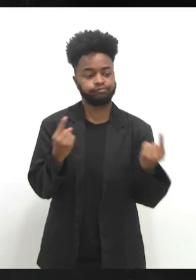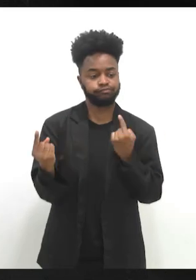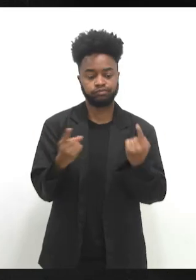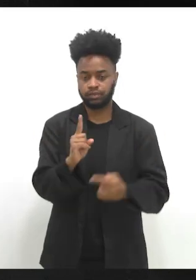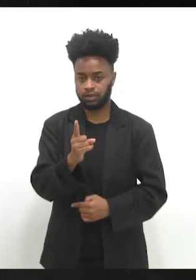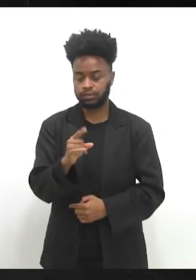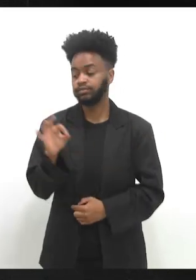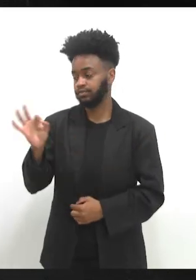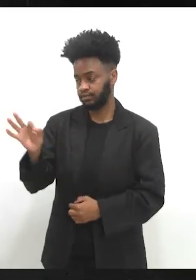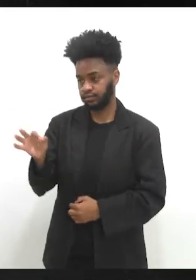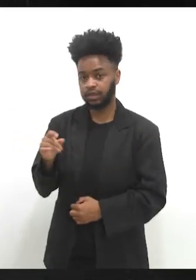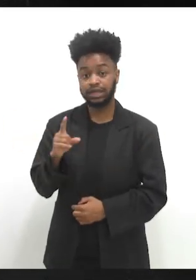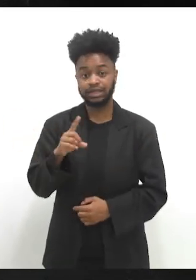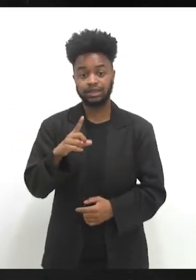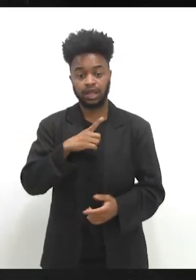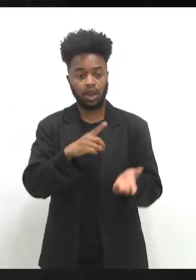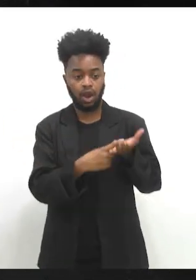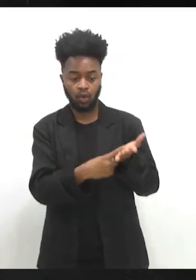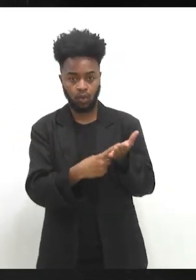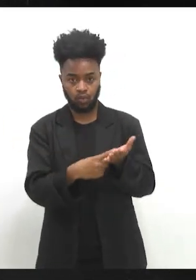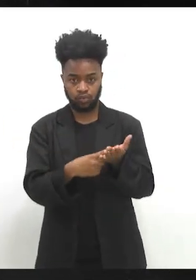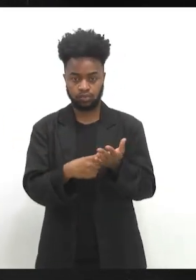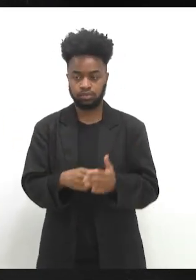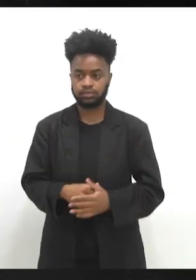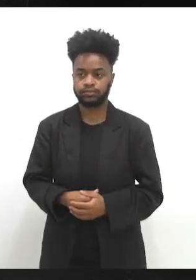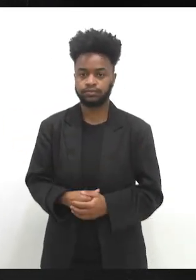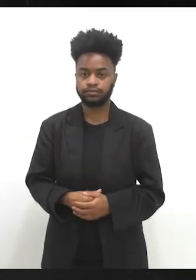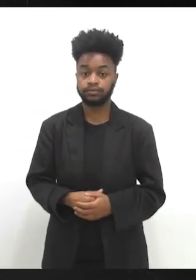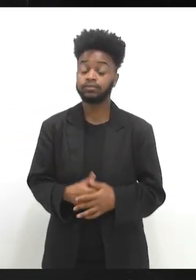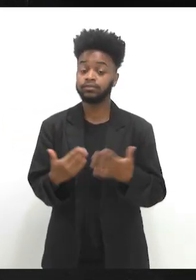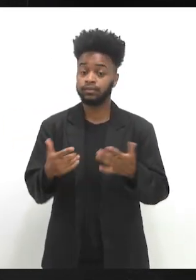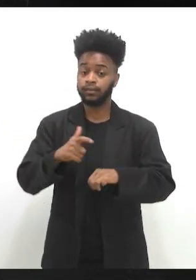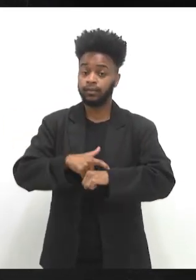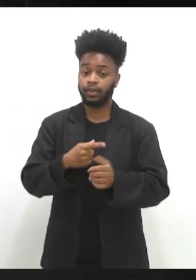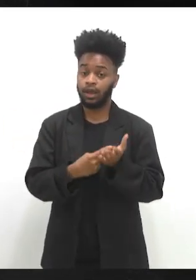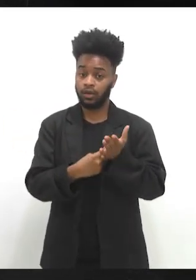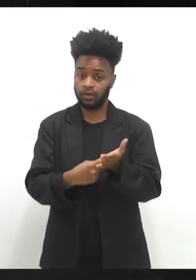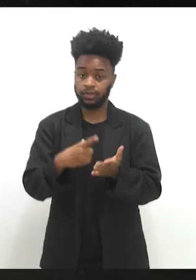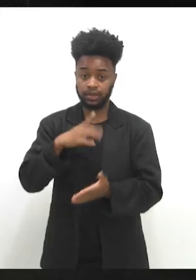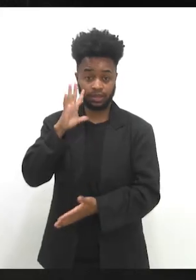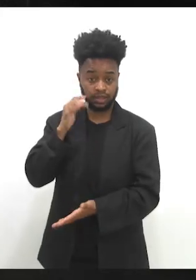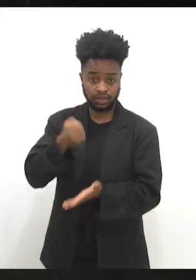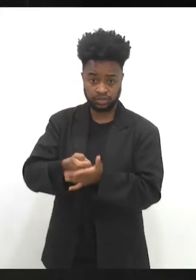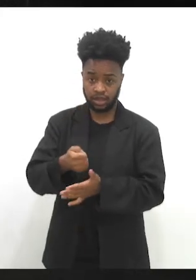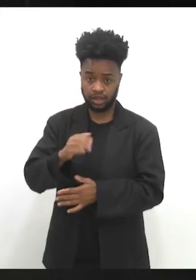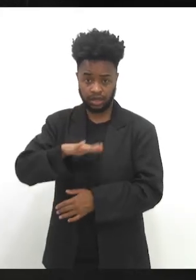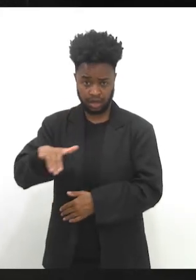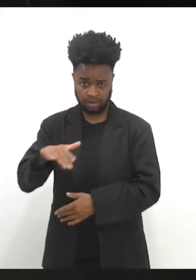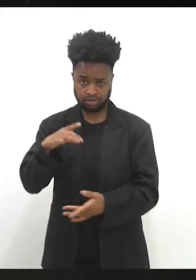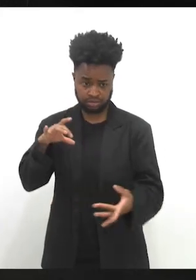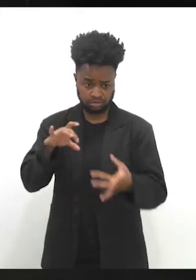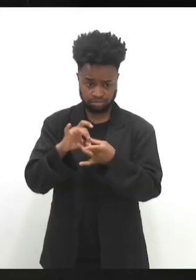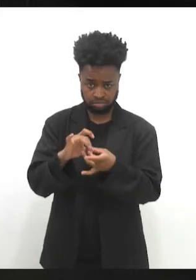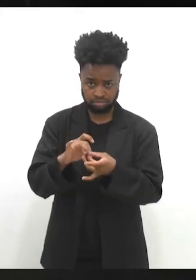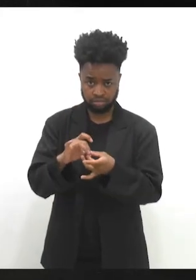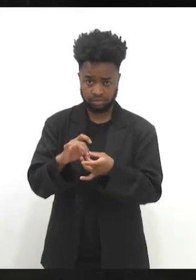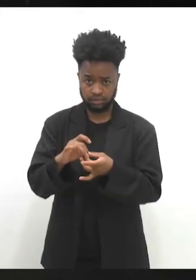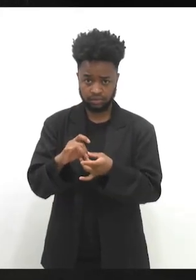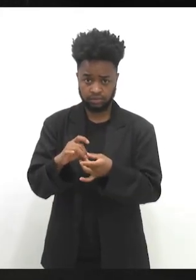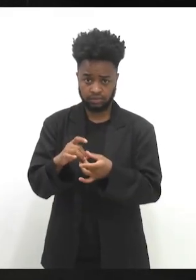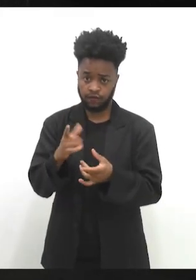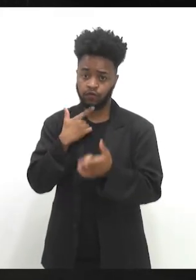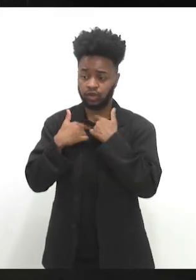lá, ou só aqui ou só lá. Exatamente. Isso é um acordo. Isso é um acordo. E nesse acordo, a decisão da criança entra, a palavra